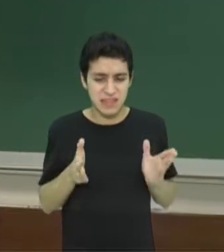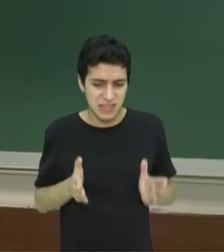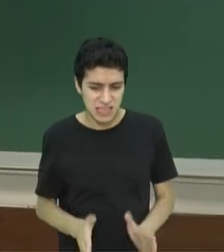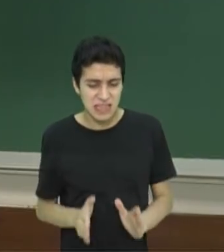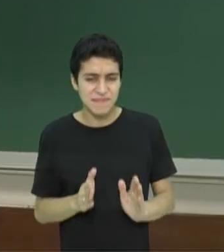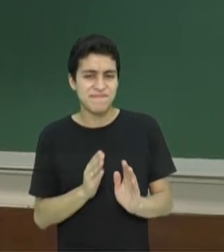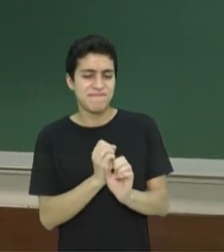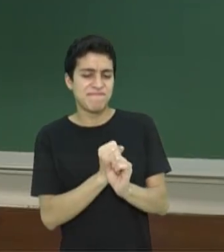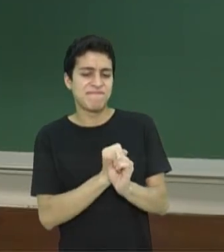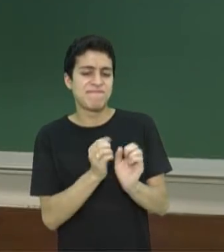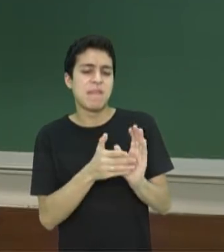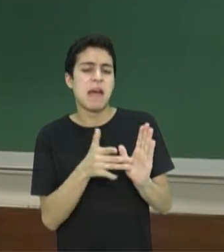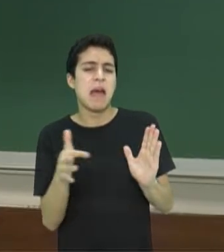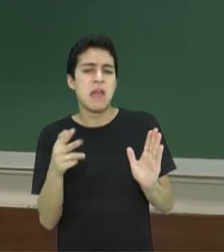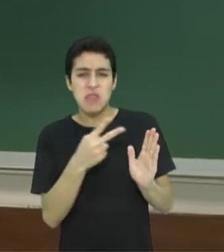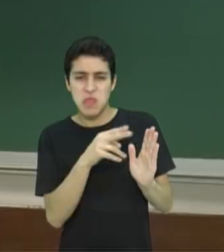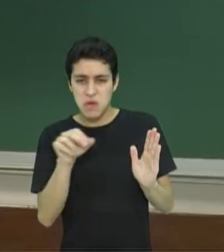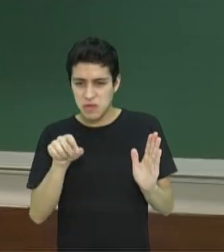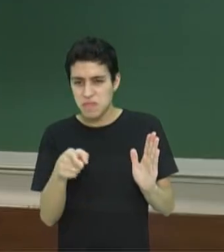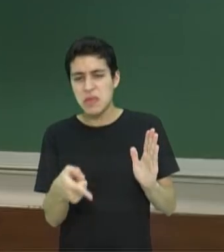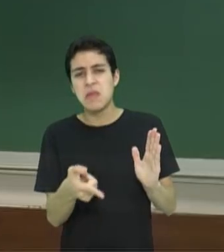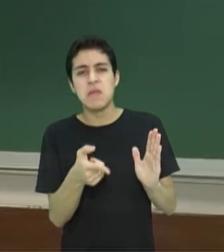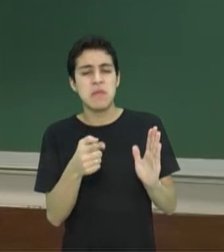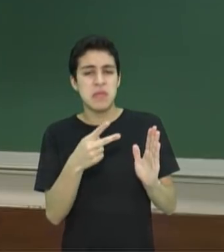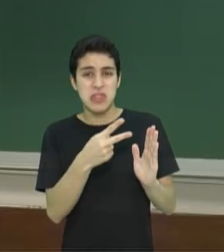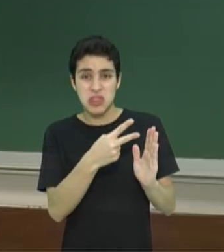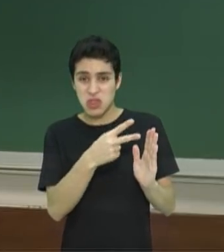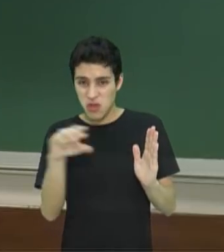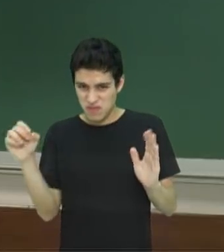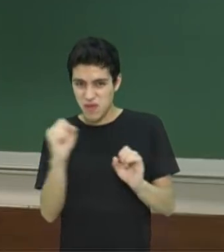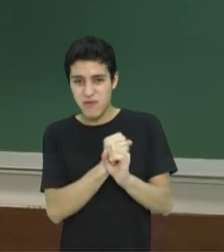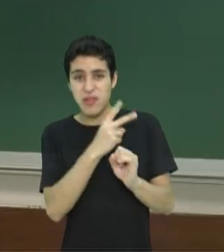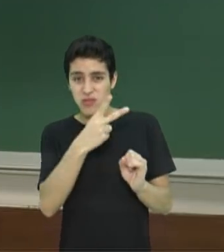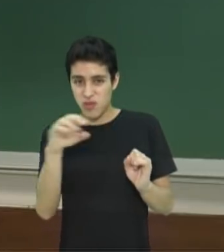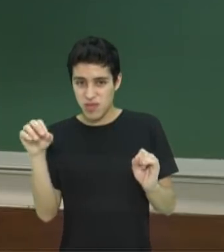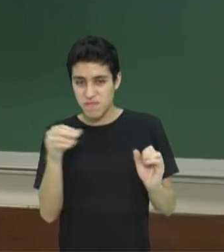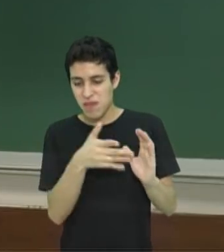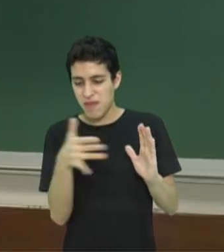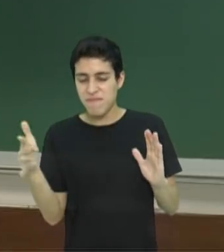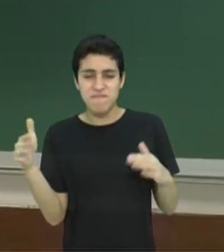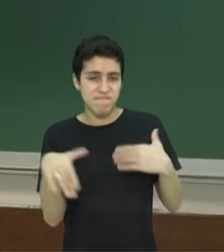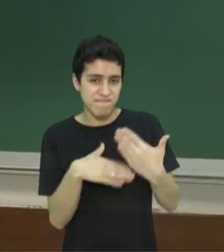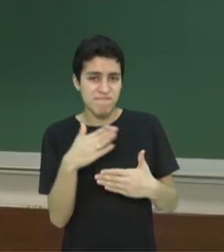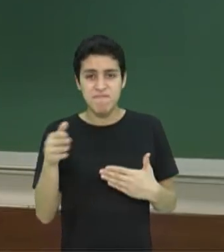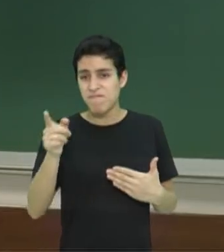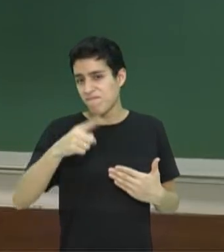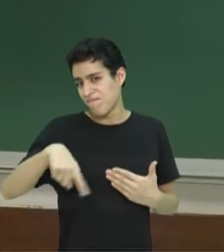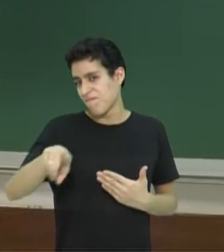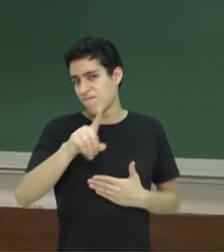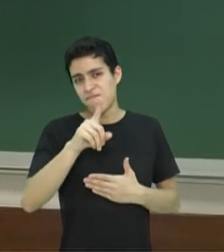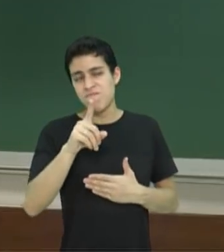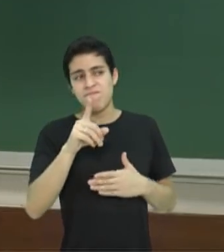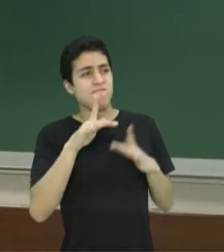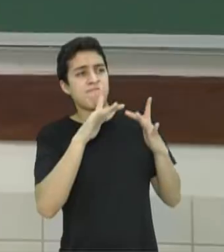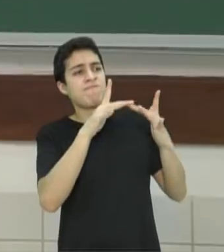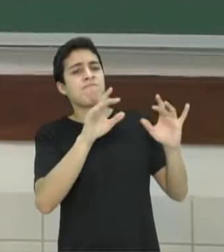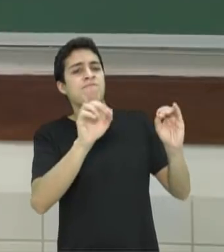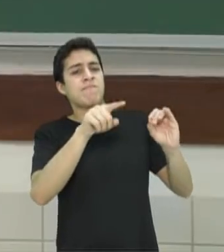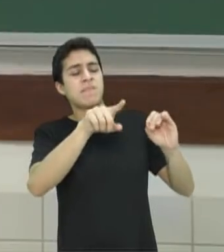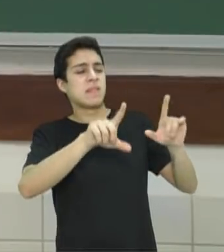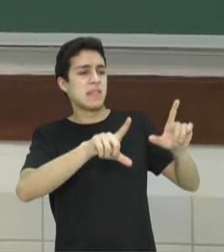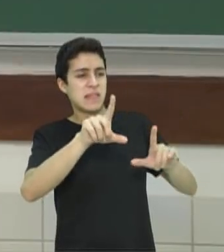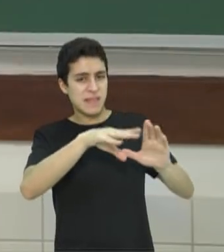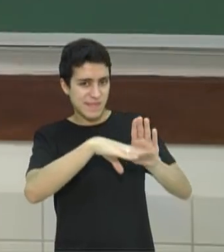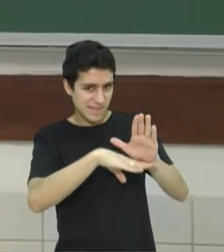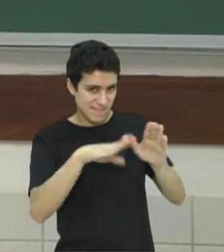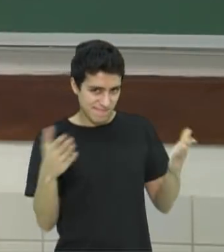nasceu depois do ano 2000 e alguma coisa, né? Então, nem todos vocês tiveram contato com esse programa de televisão